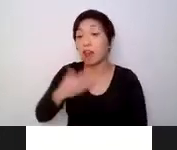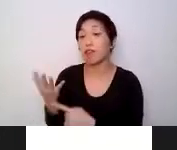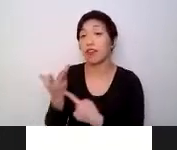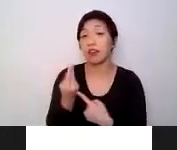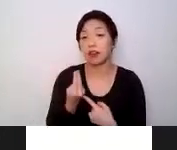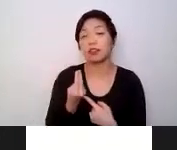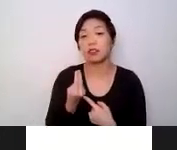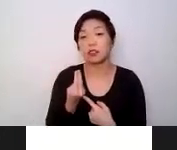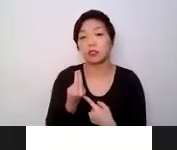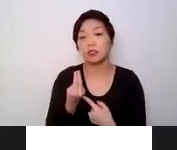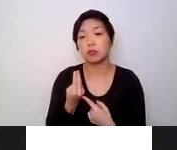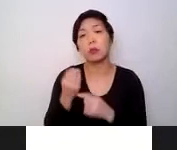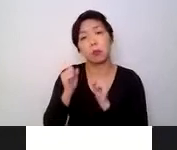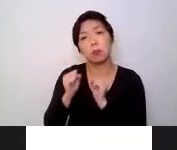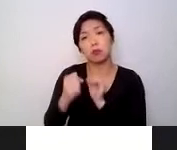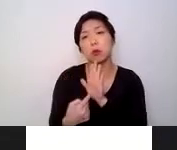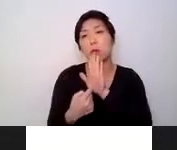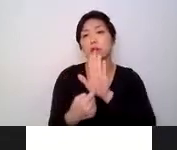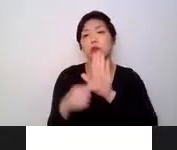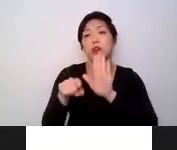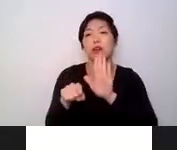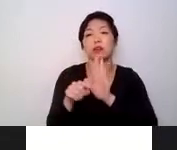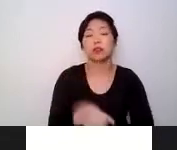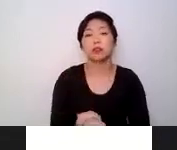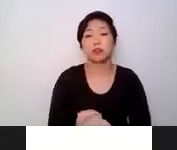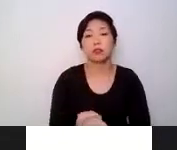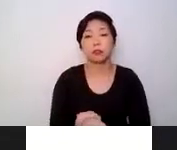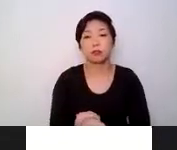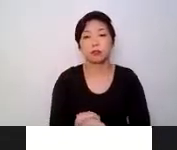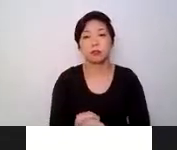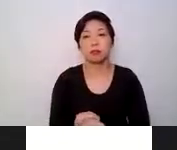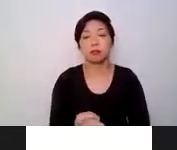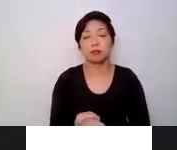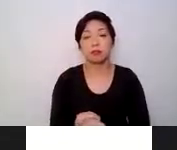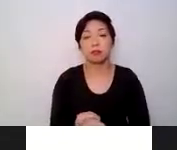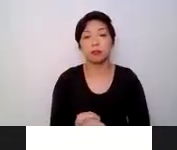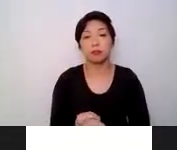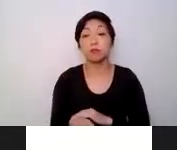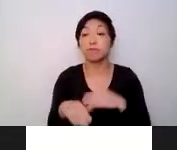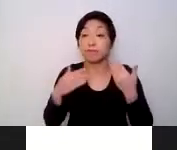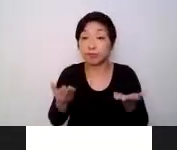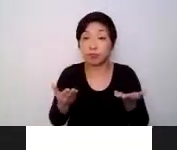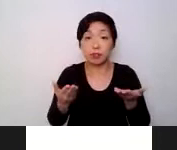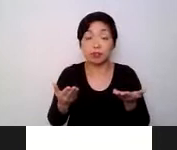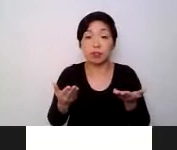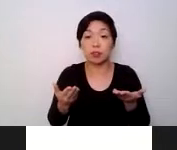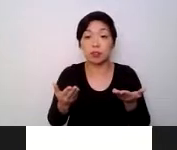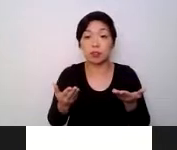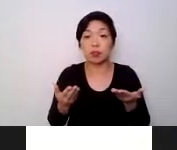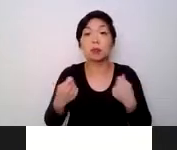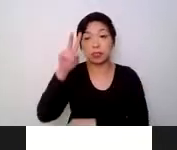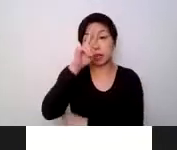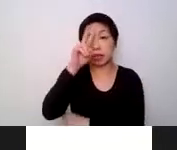também ser um indício dessa declaração pela arte mas a gente não pode deixar de lembrar